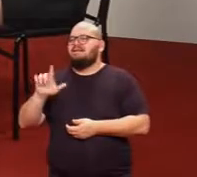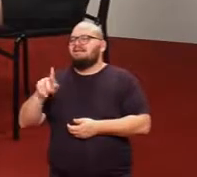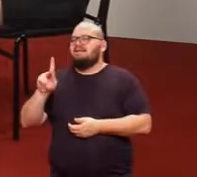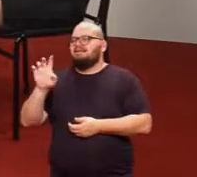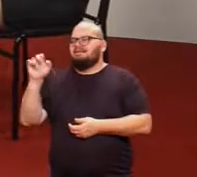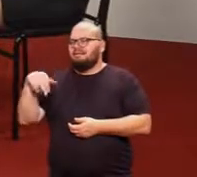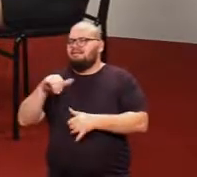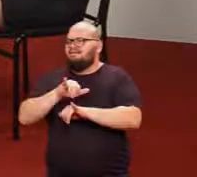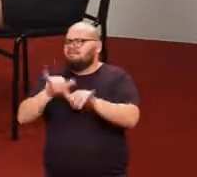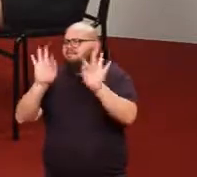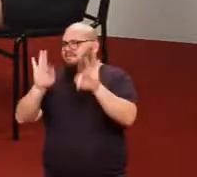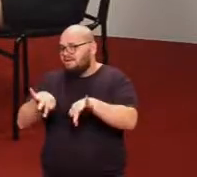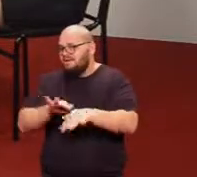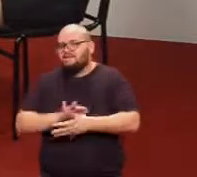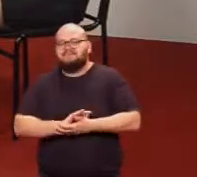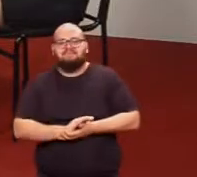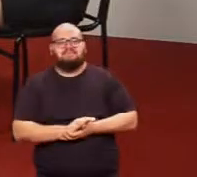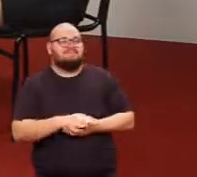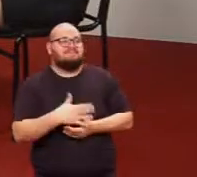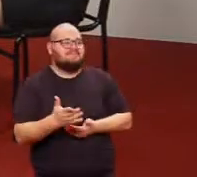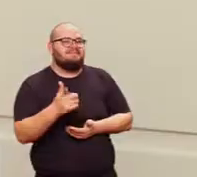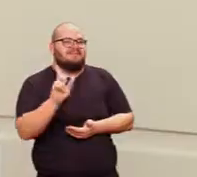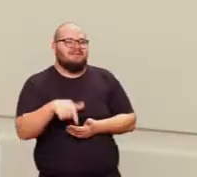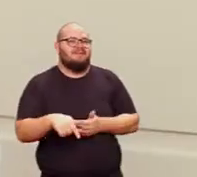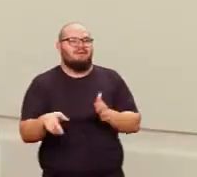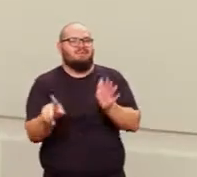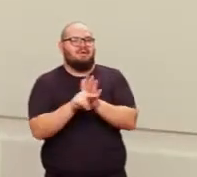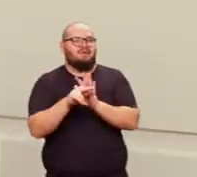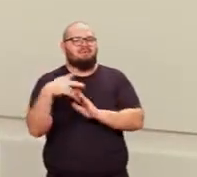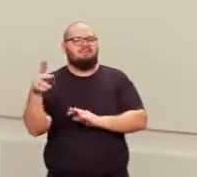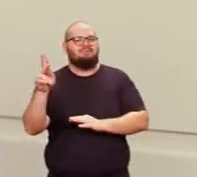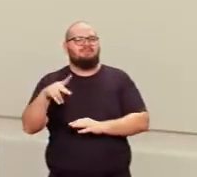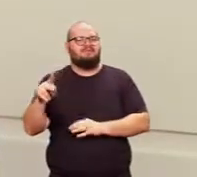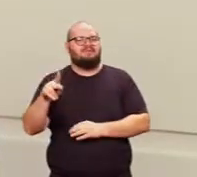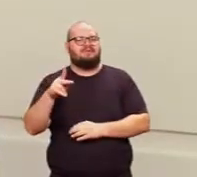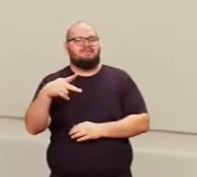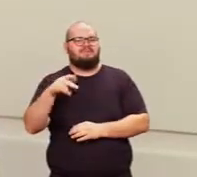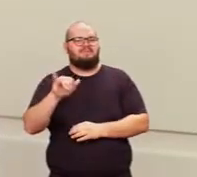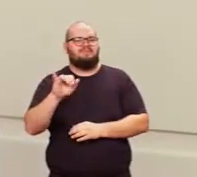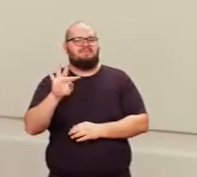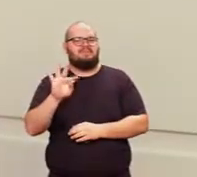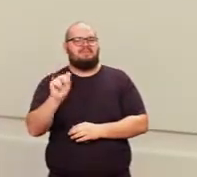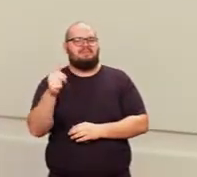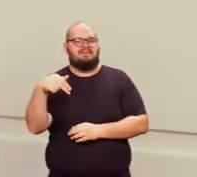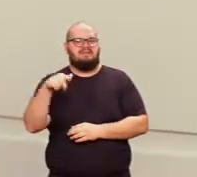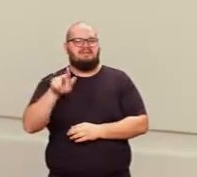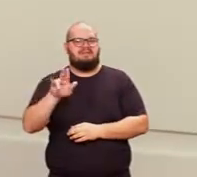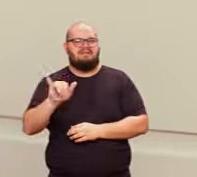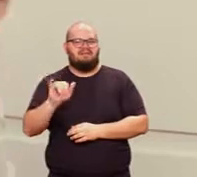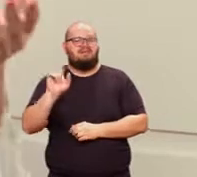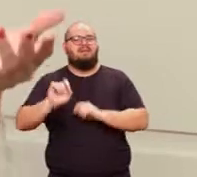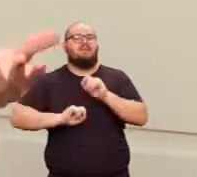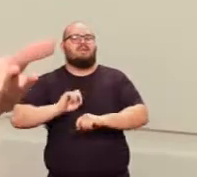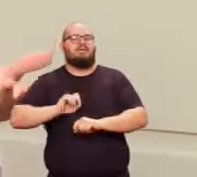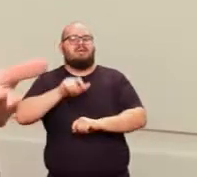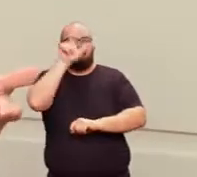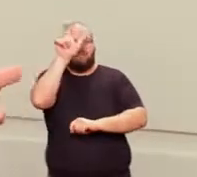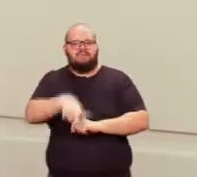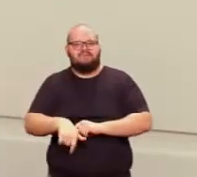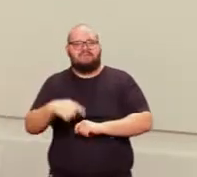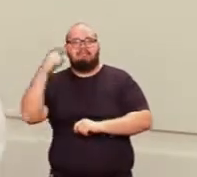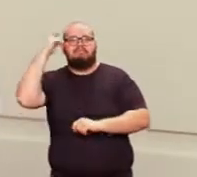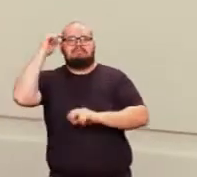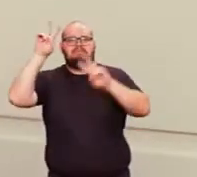o seu recado final? Meu recado final é a ideia do professor Pitangui, né, Ivo Pitangui, que antes da pessoa pensar num